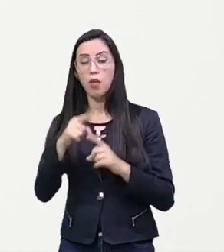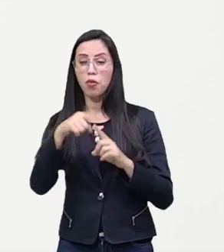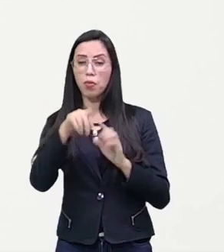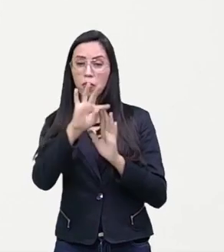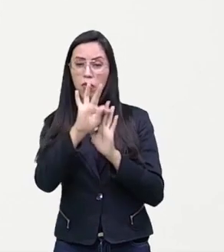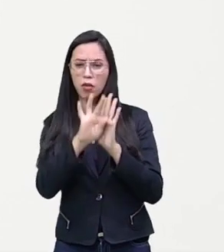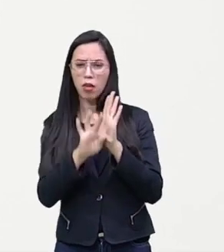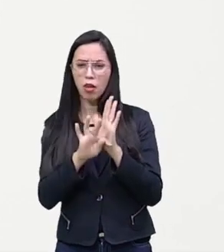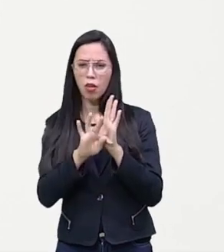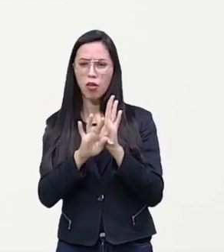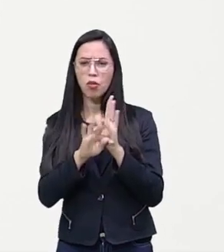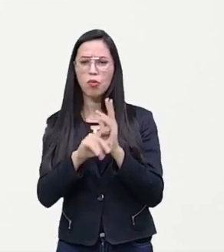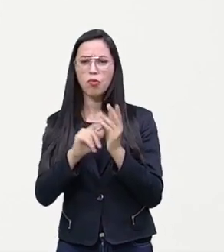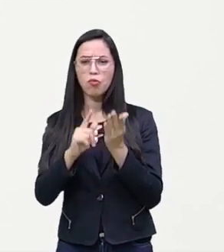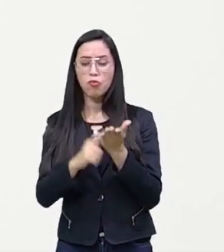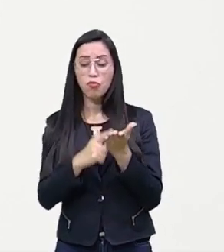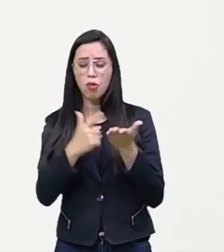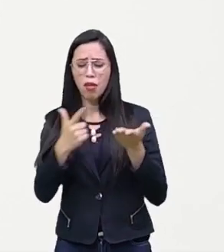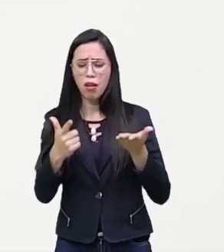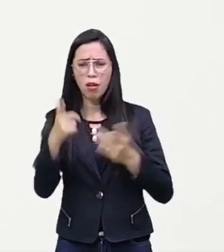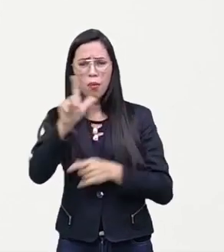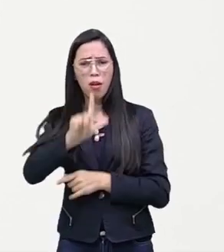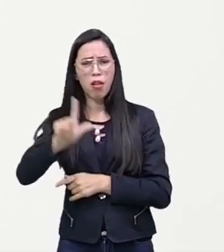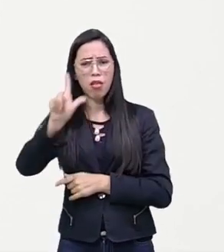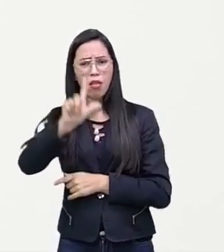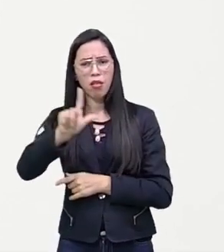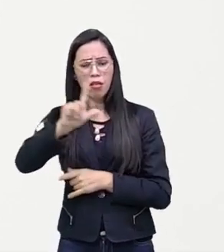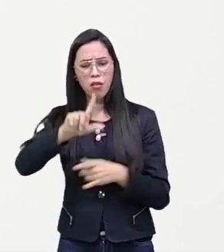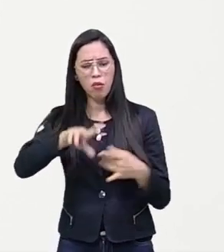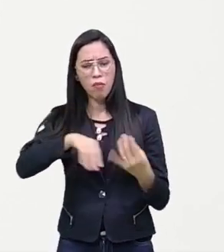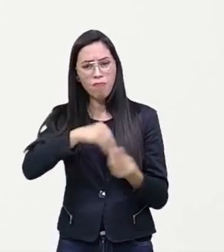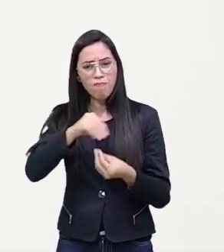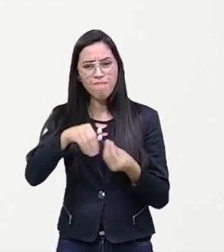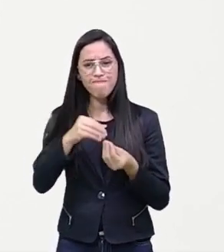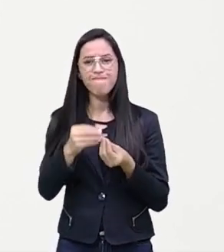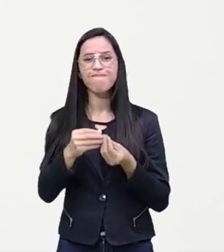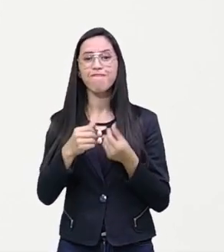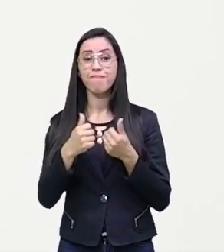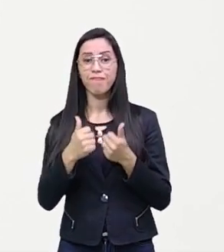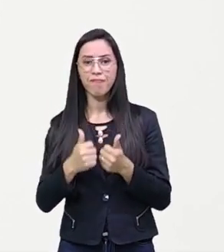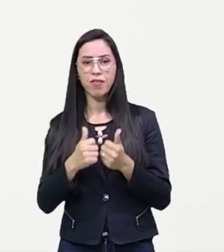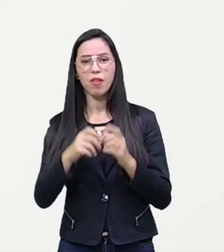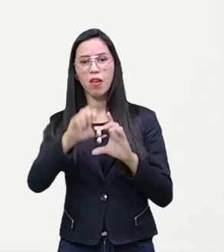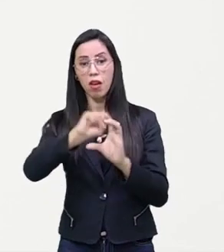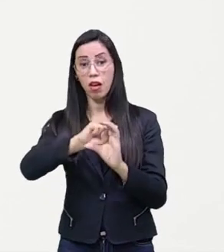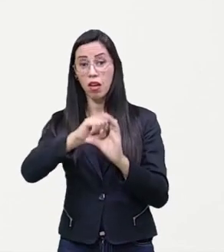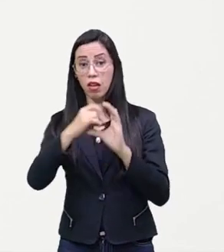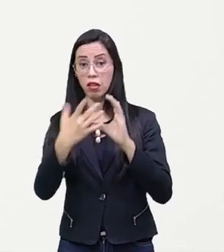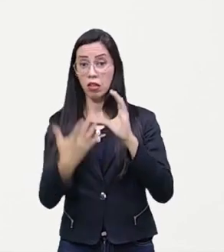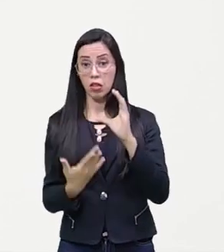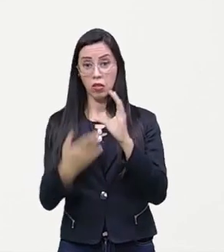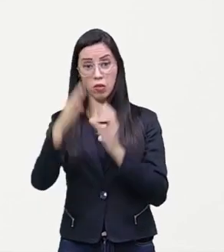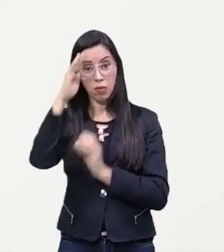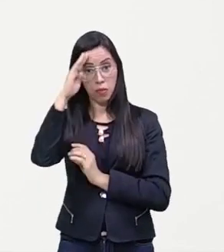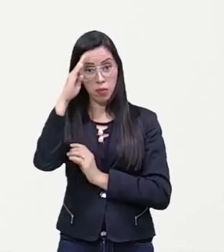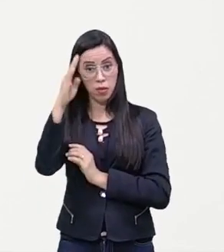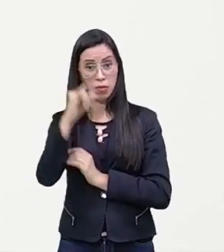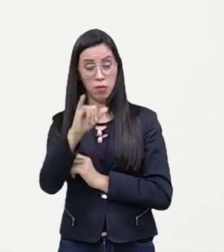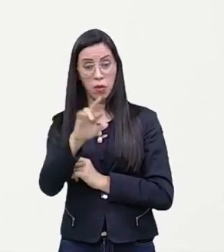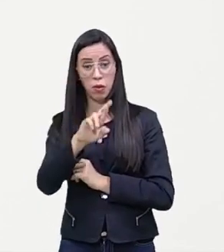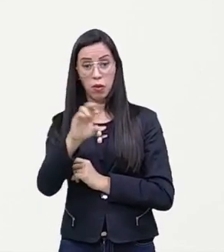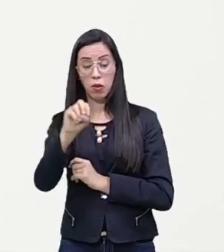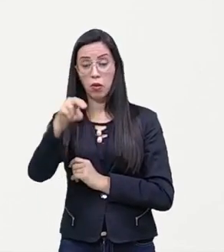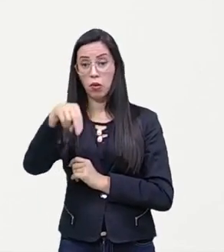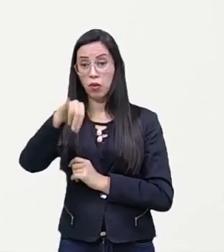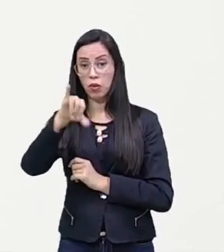mistura jornalismo e literatura. Tem como característica forte a ironia e costuma